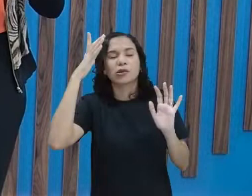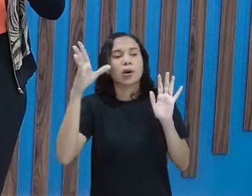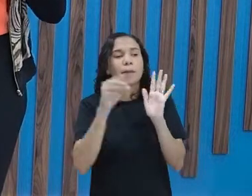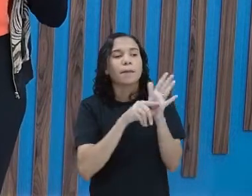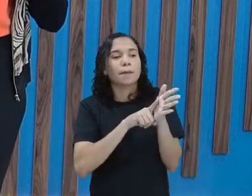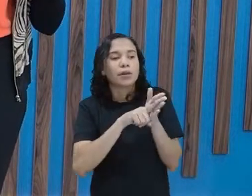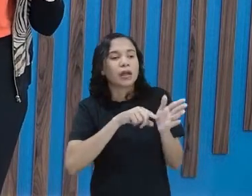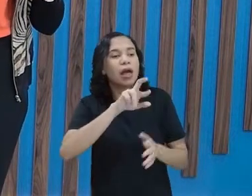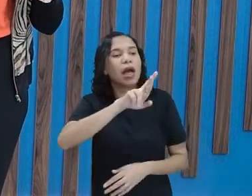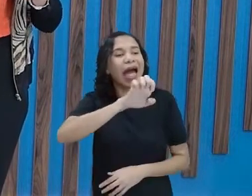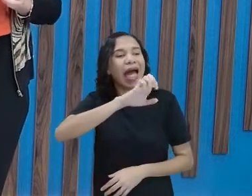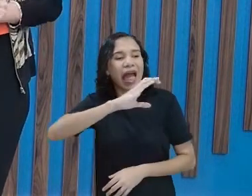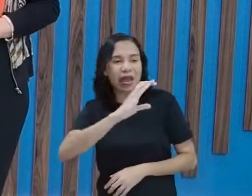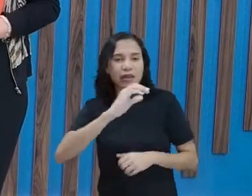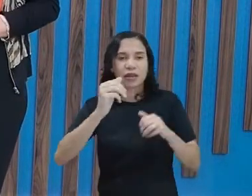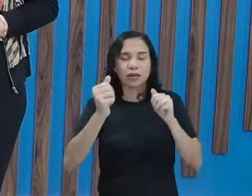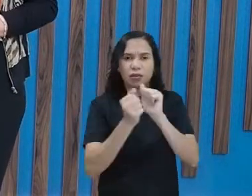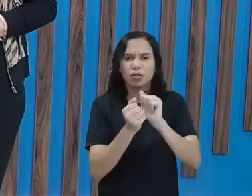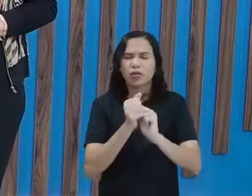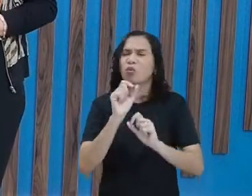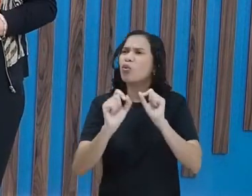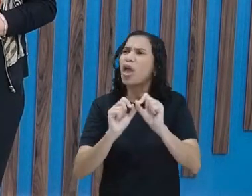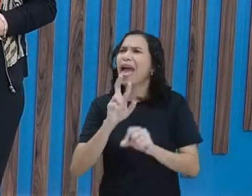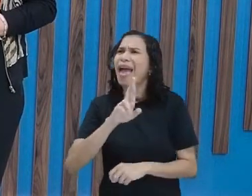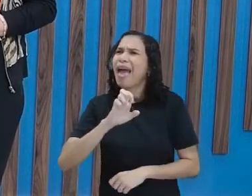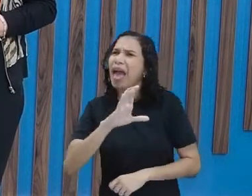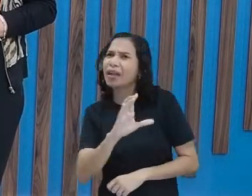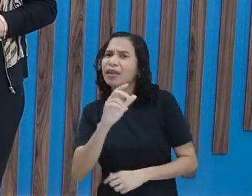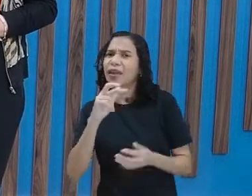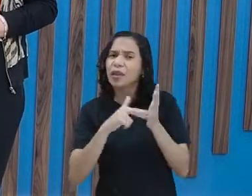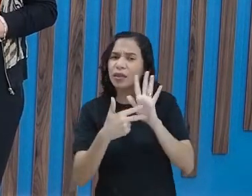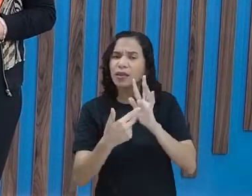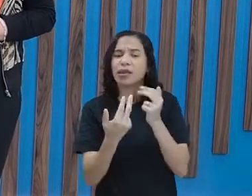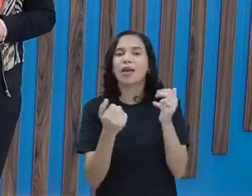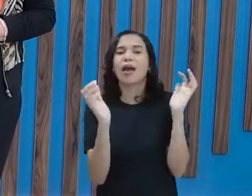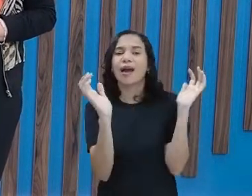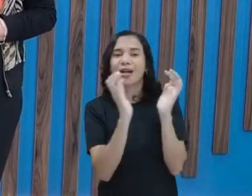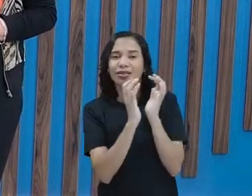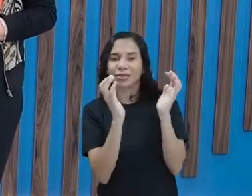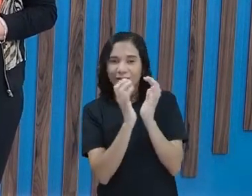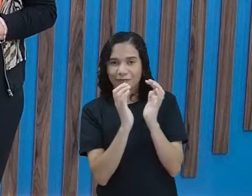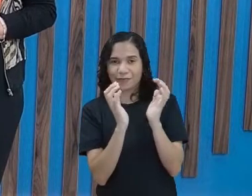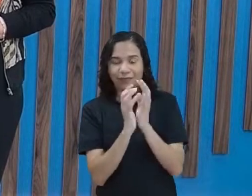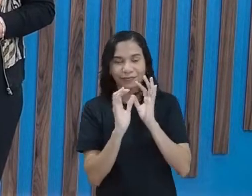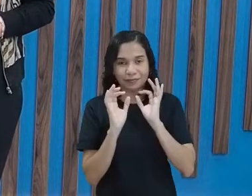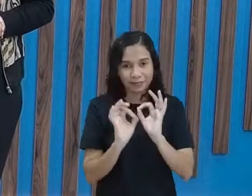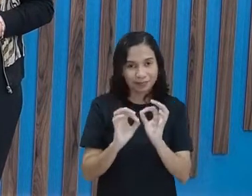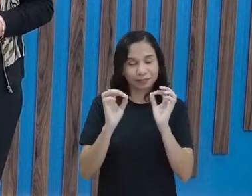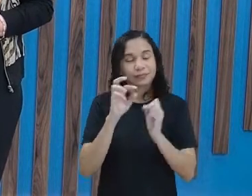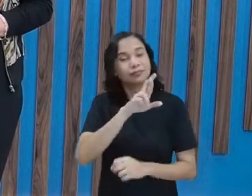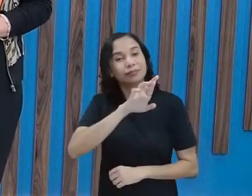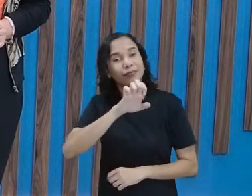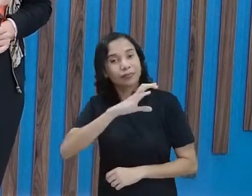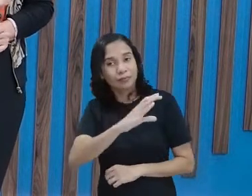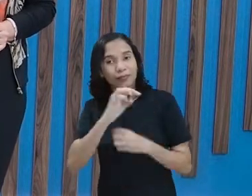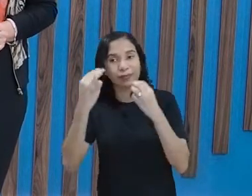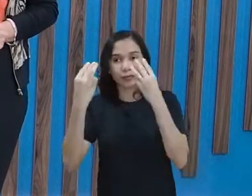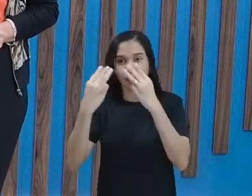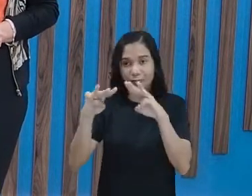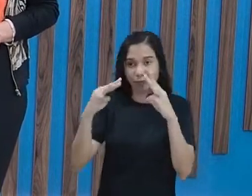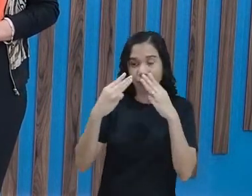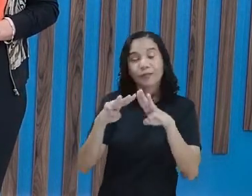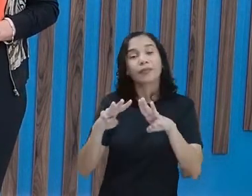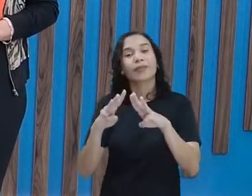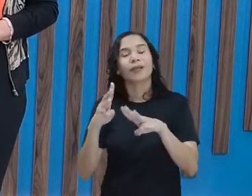REC e matrícula. O que é REC, professora? REC são as iniciais de Recife, tá bom? REC e a sua